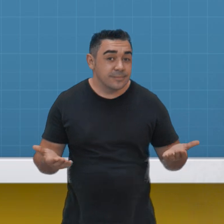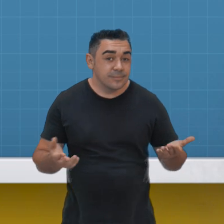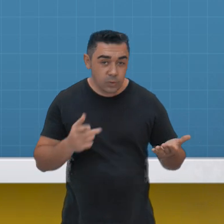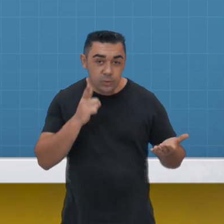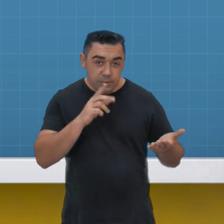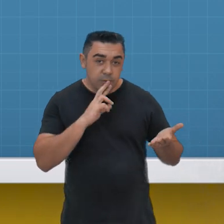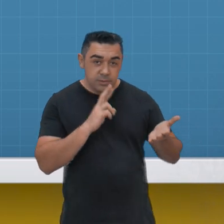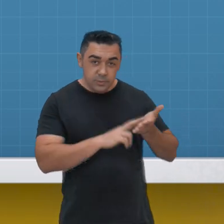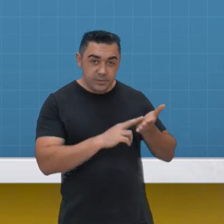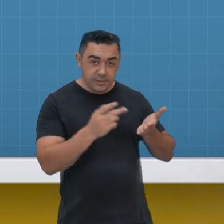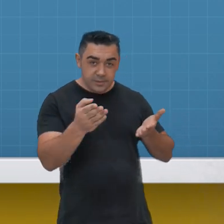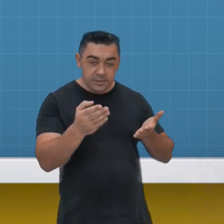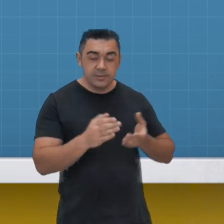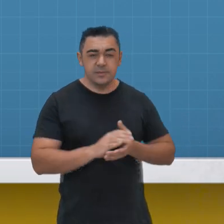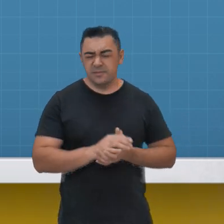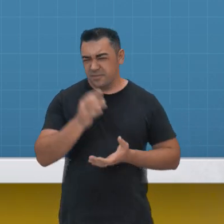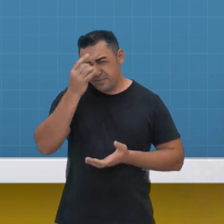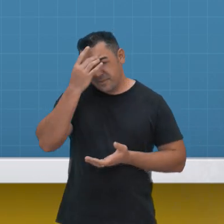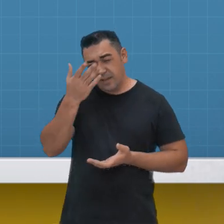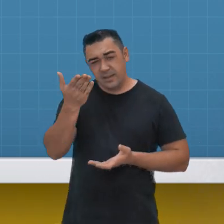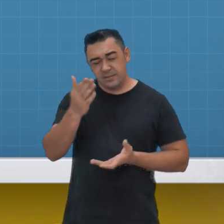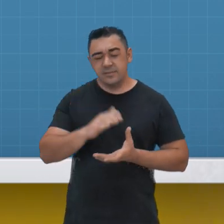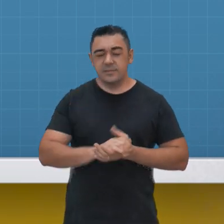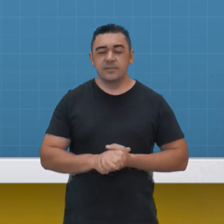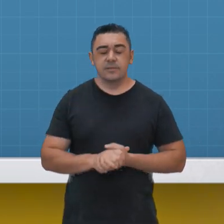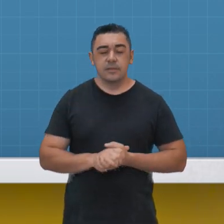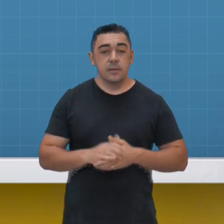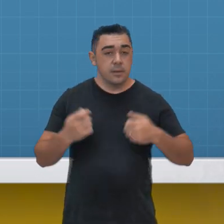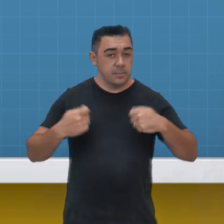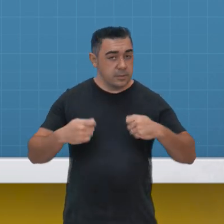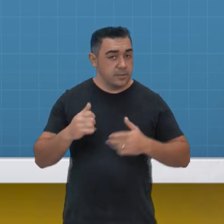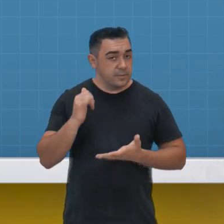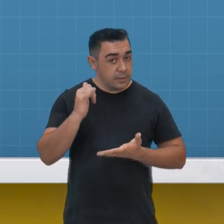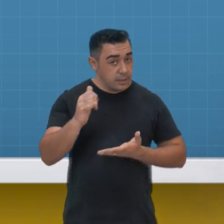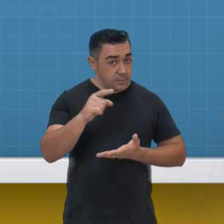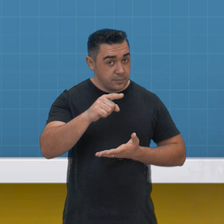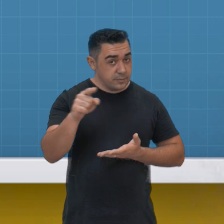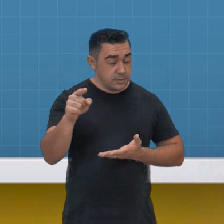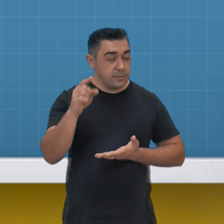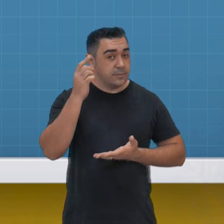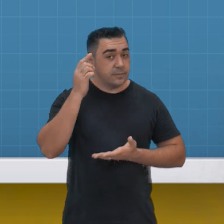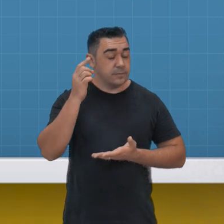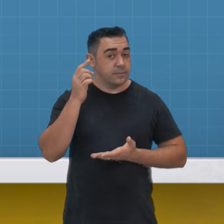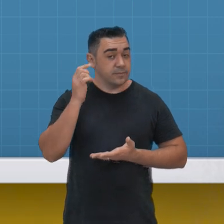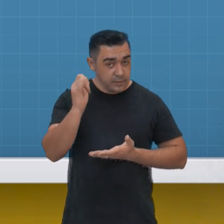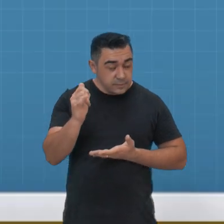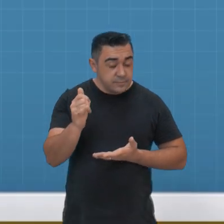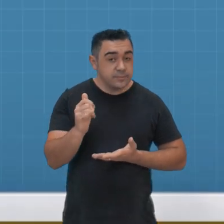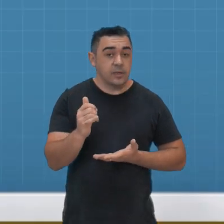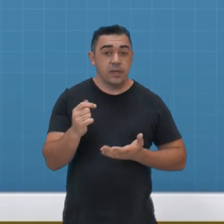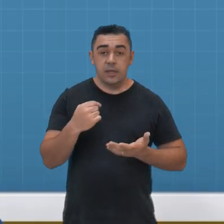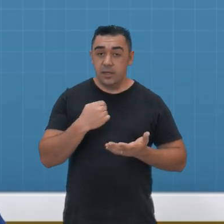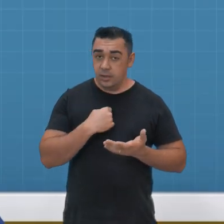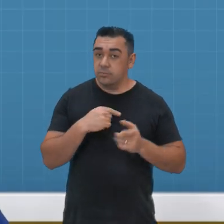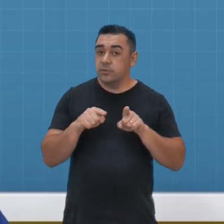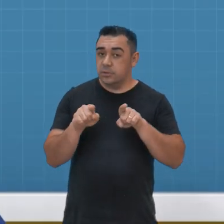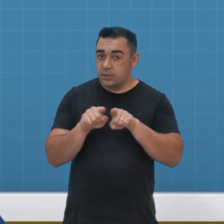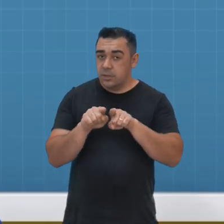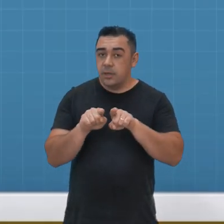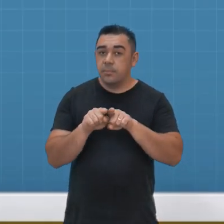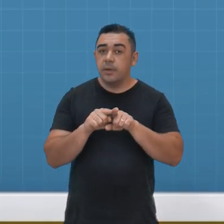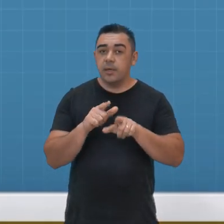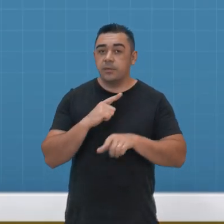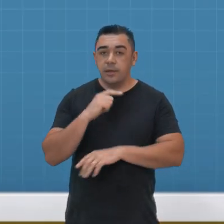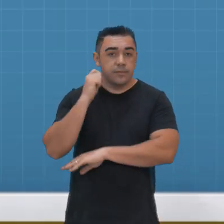E aí, respondeu? Tava fácil, né? Mas eu preciso confessar uma coisa aqui para vocês. Eu tomei